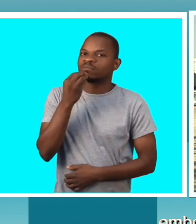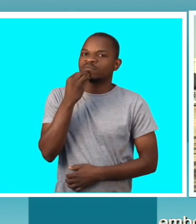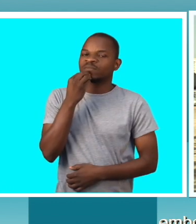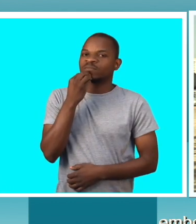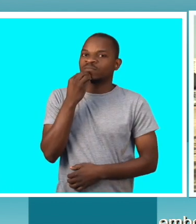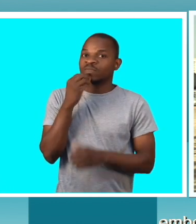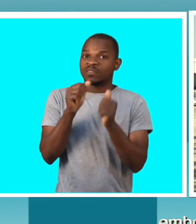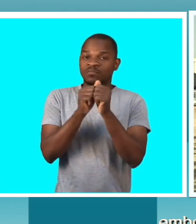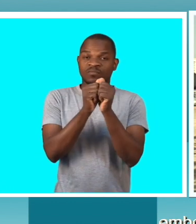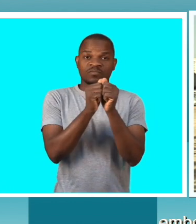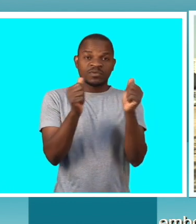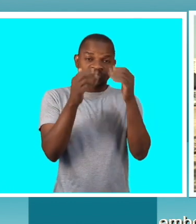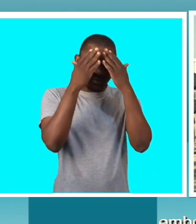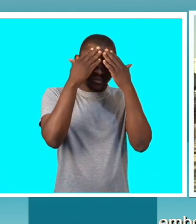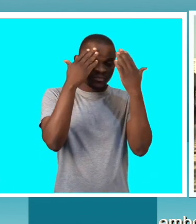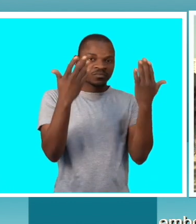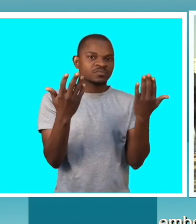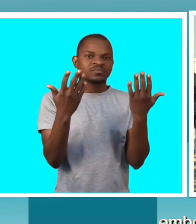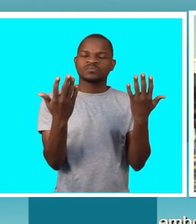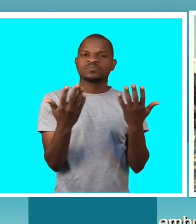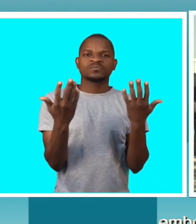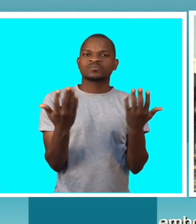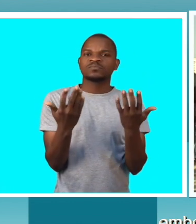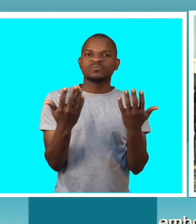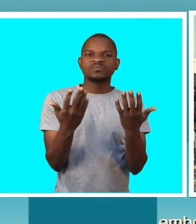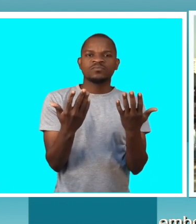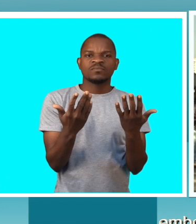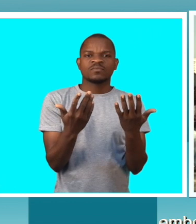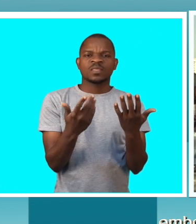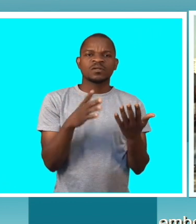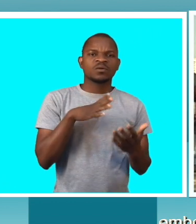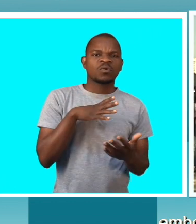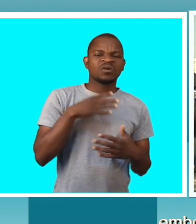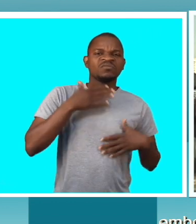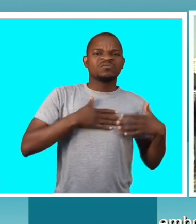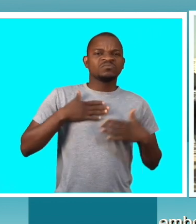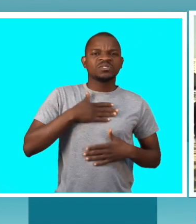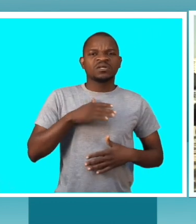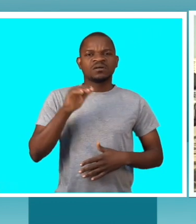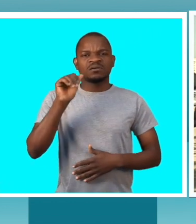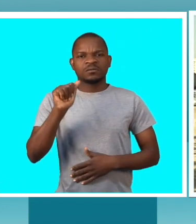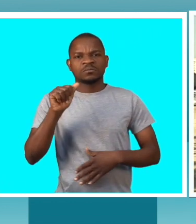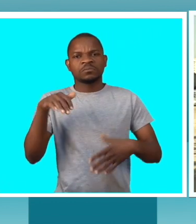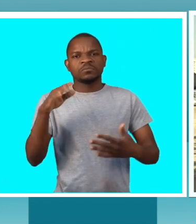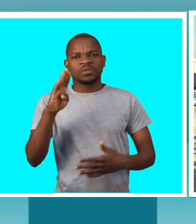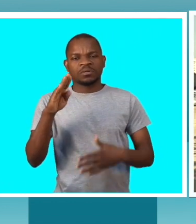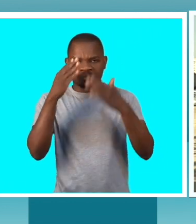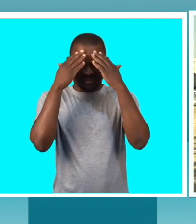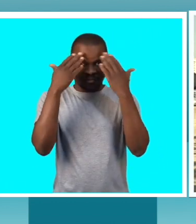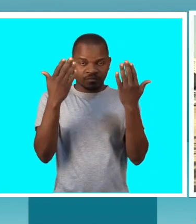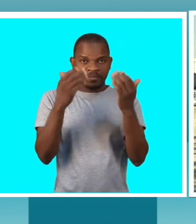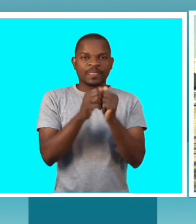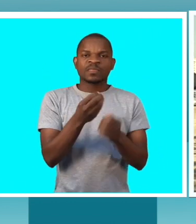são os fenômenos de coisa. Se tinha vitamina A, vitamina B, mas era só questão de comer